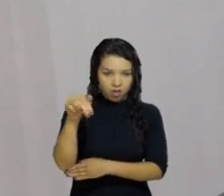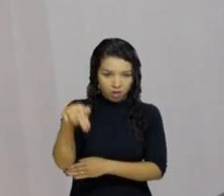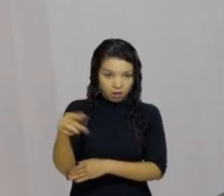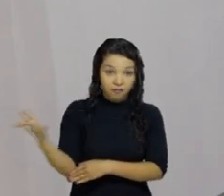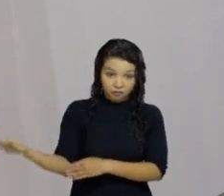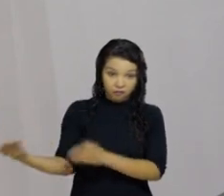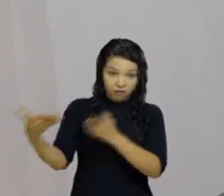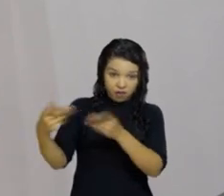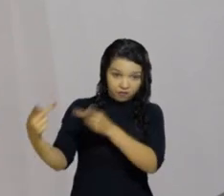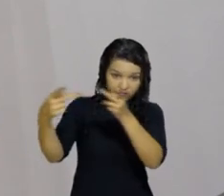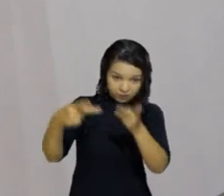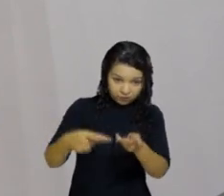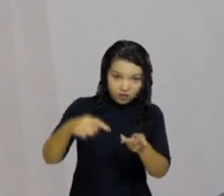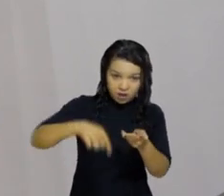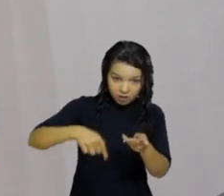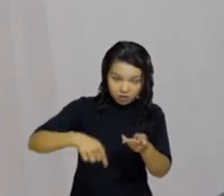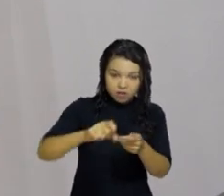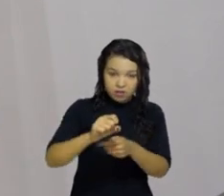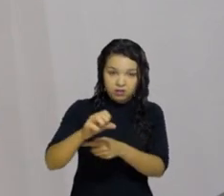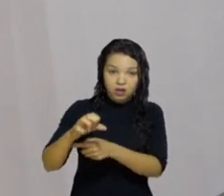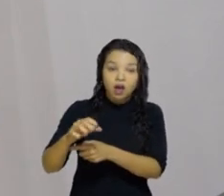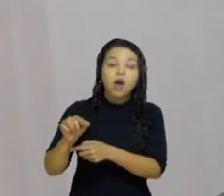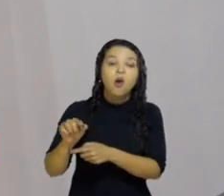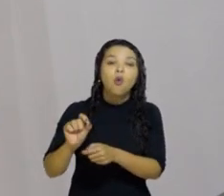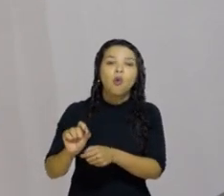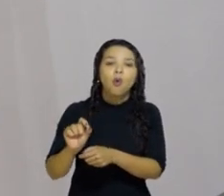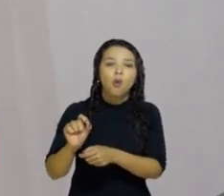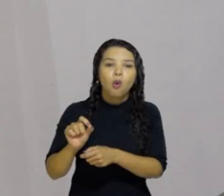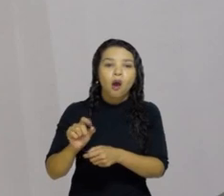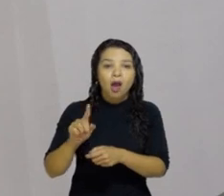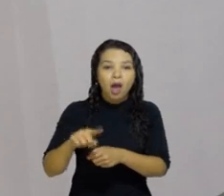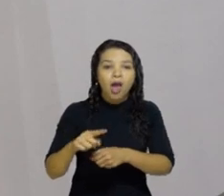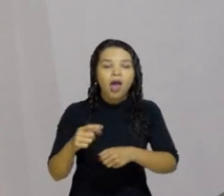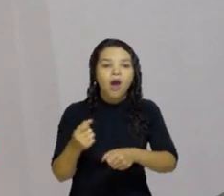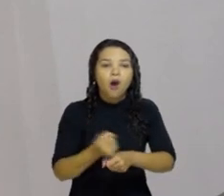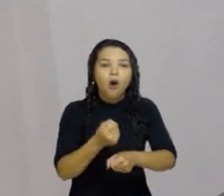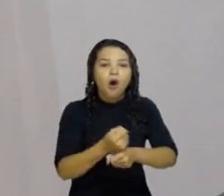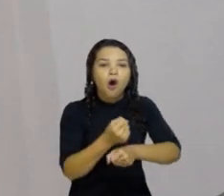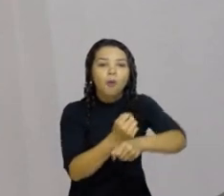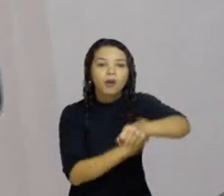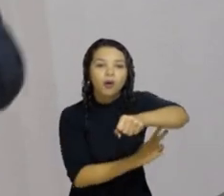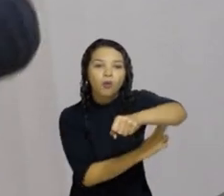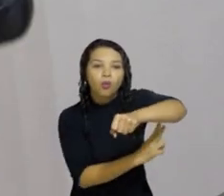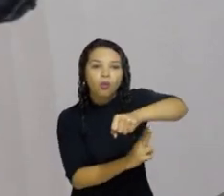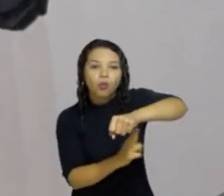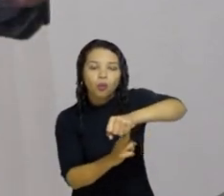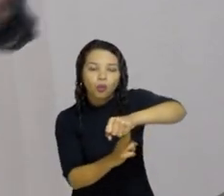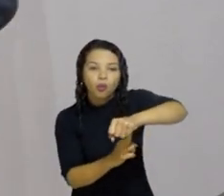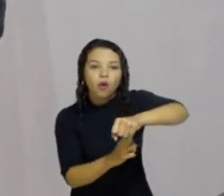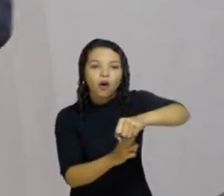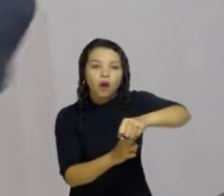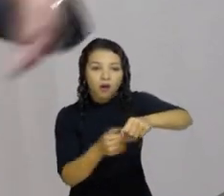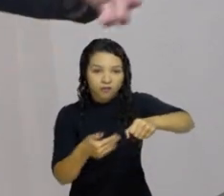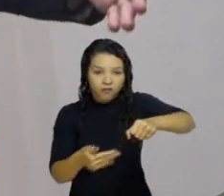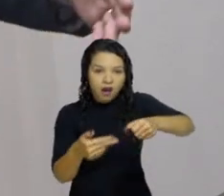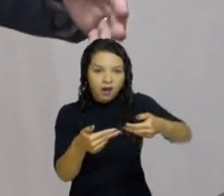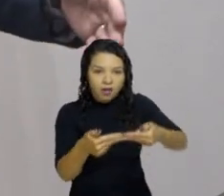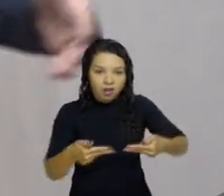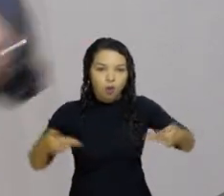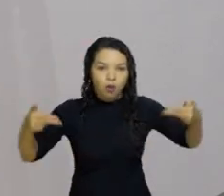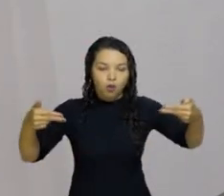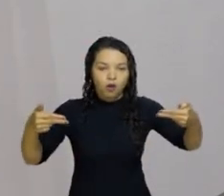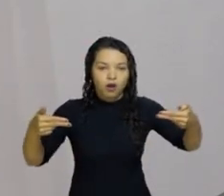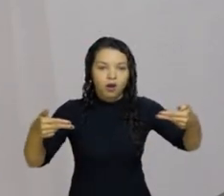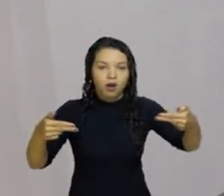Catarina, entregando uma obra de um elevado, de um viaduto que liga Navegantes, a BR-470, que é